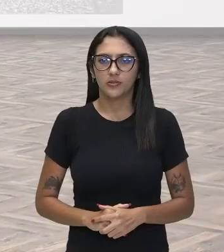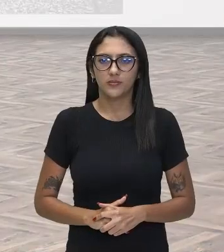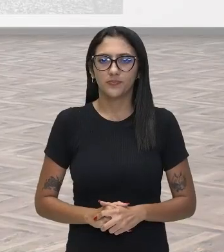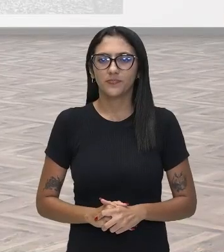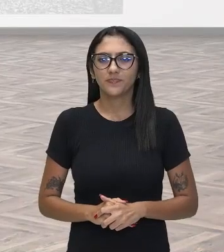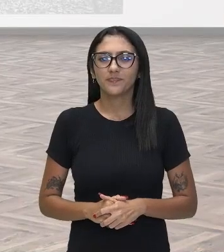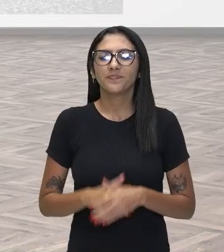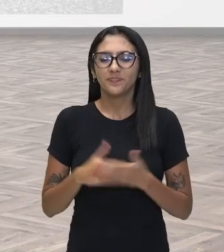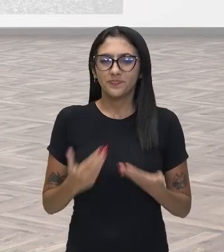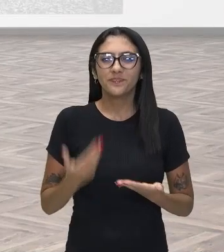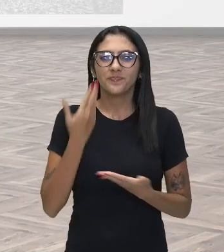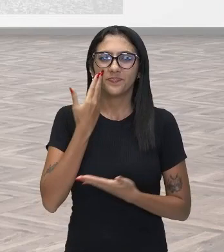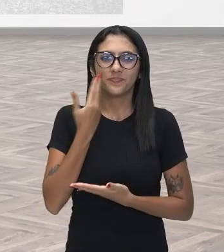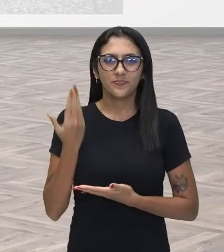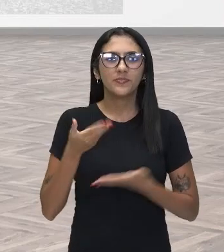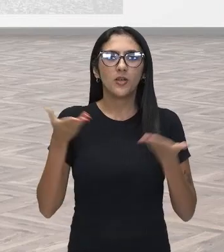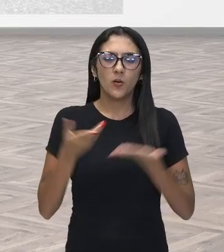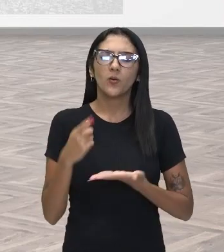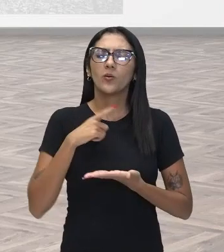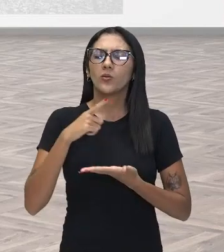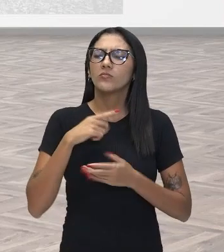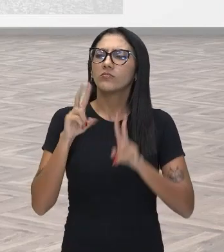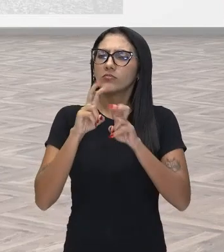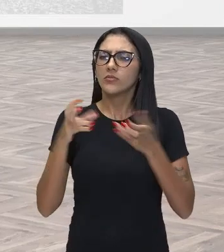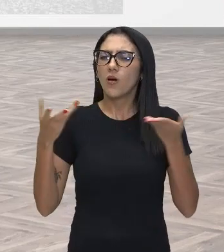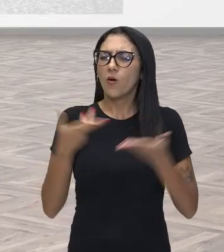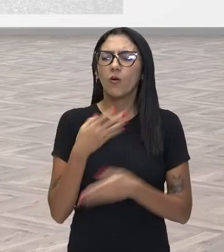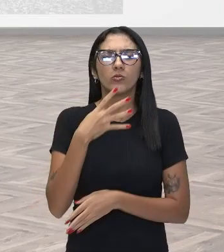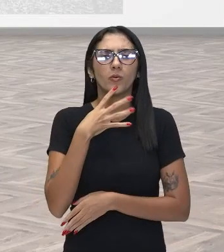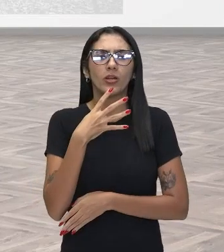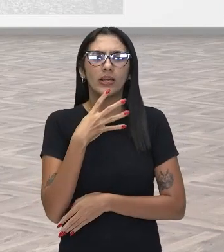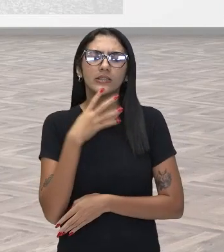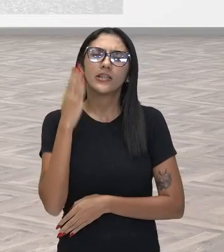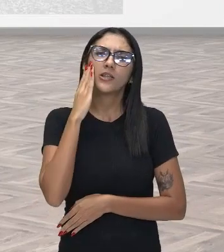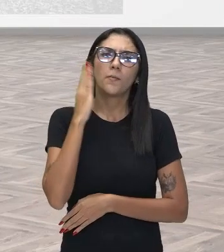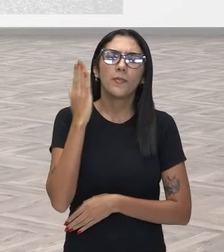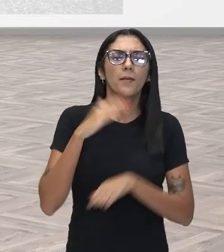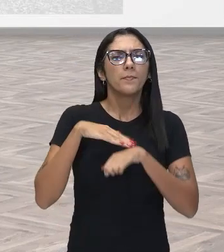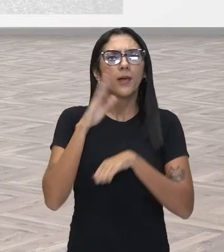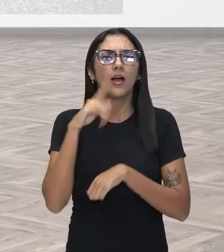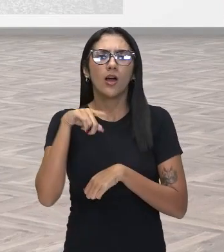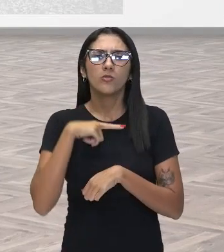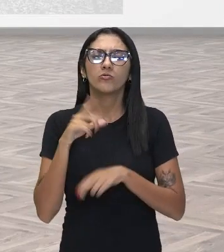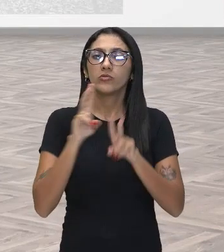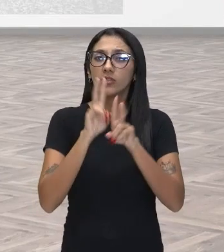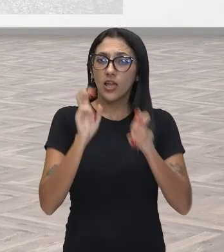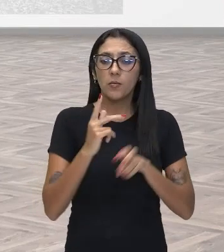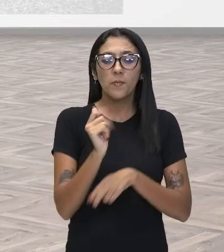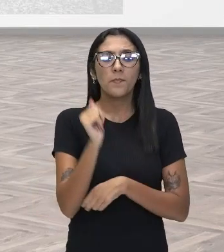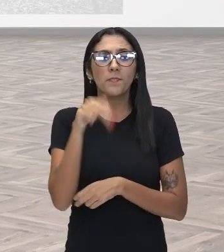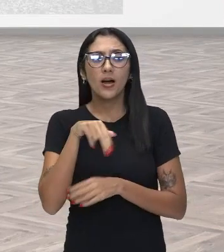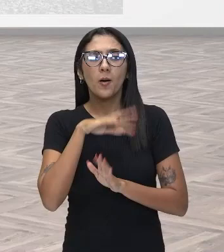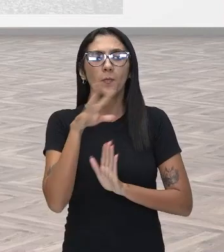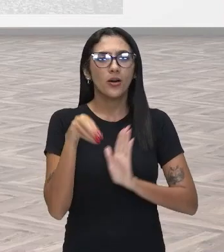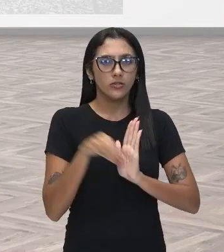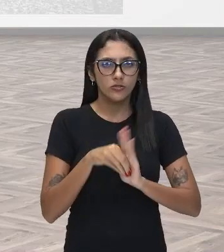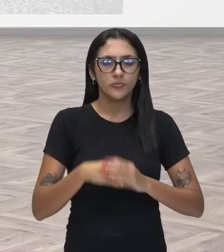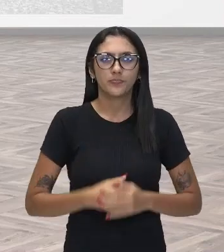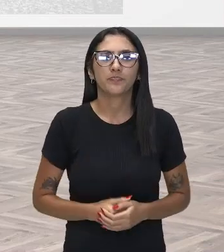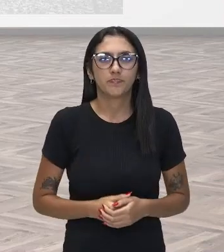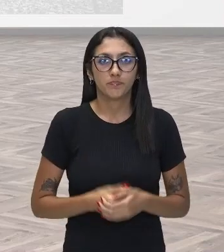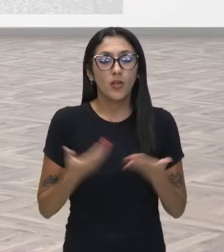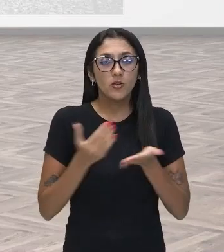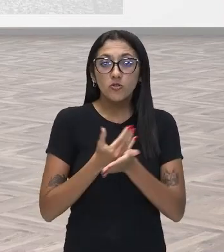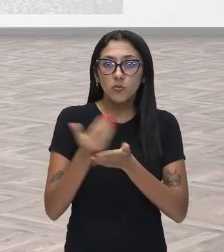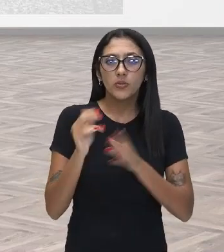É isso aí, turma da terceira série. Então a gente vai conhecer um pouco mais sobre a Pan-Amazônia. E para a gente começar a falar